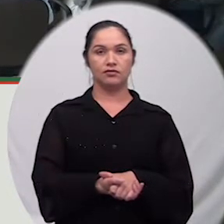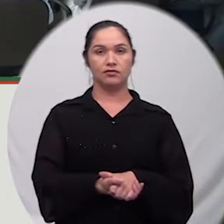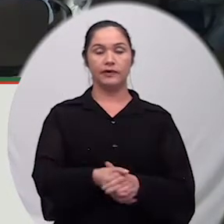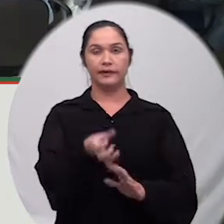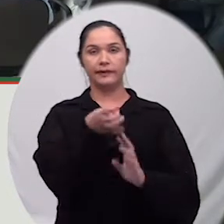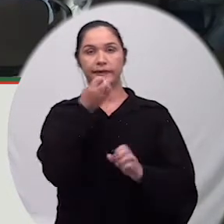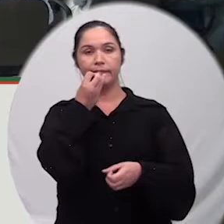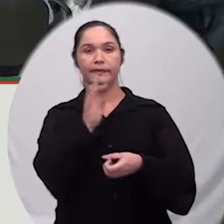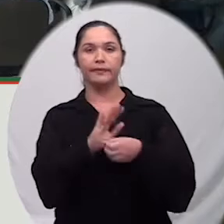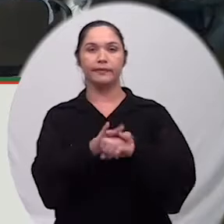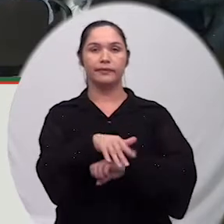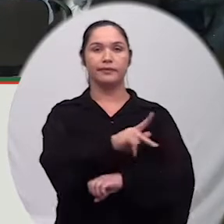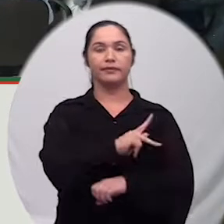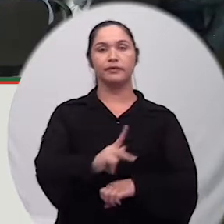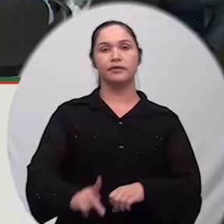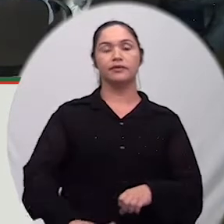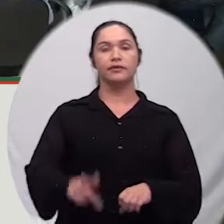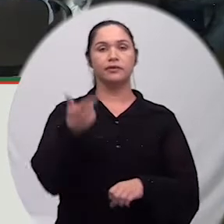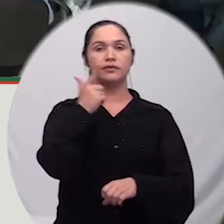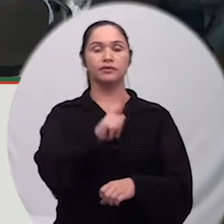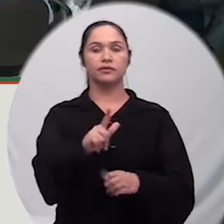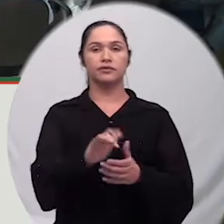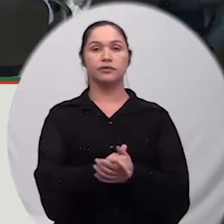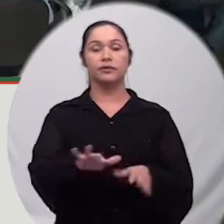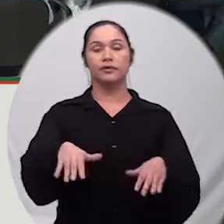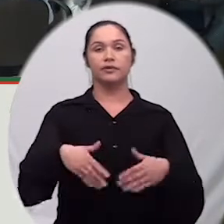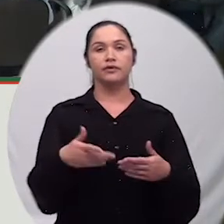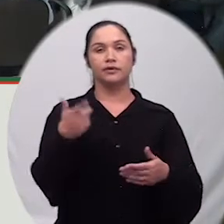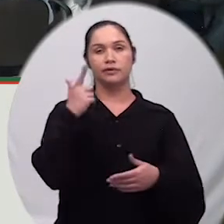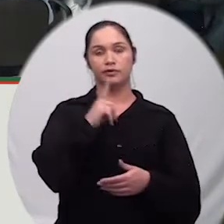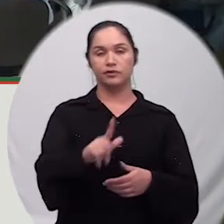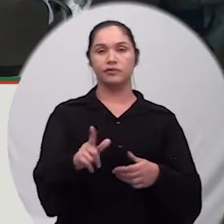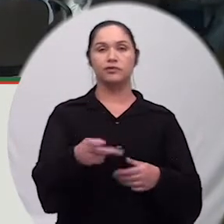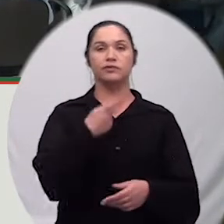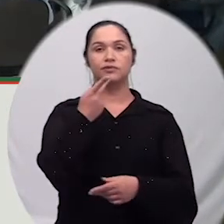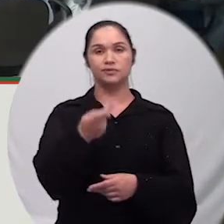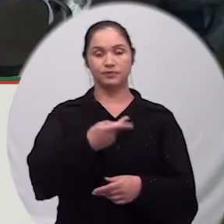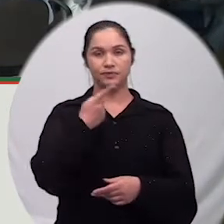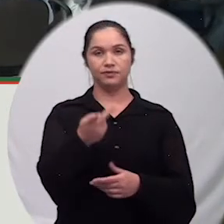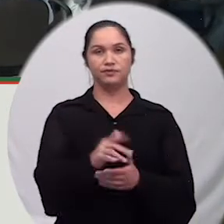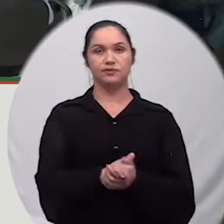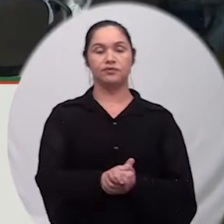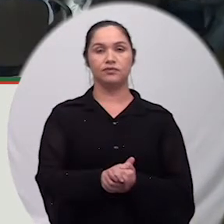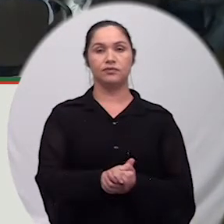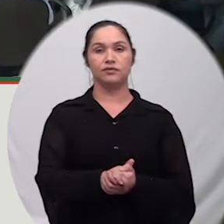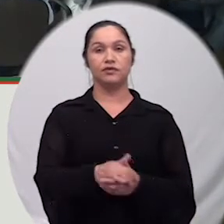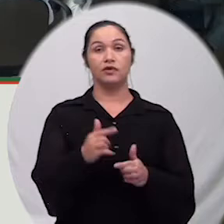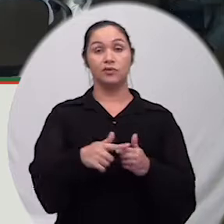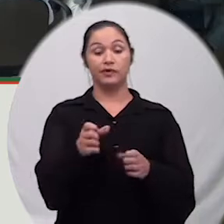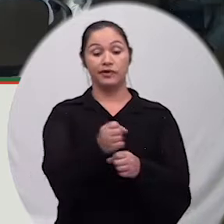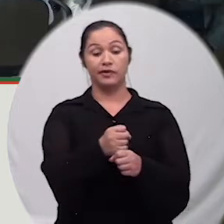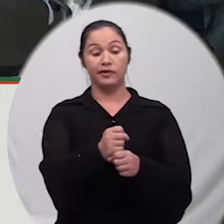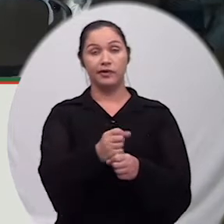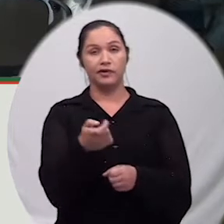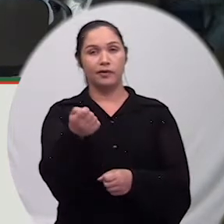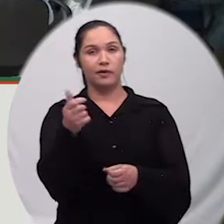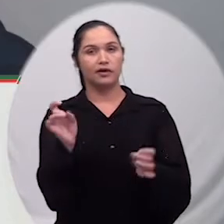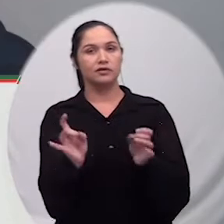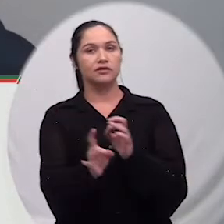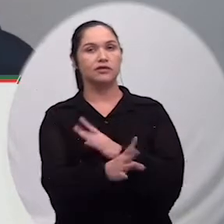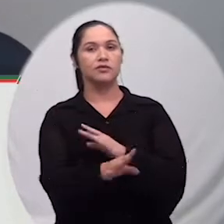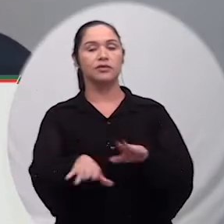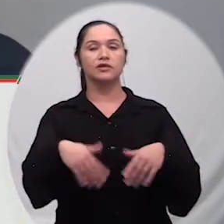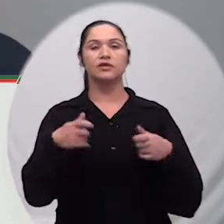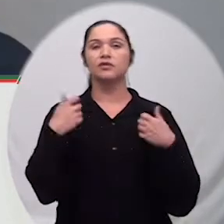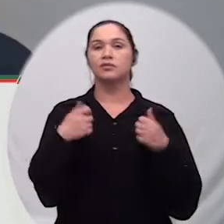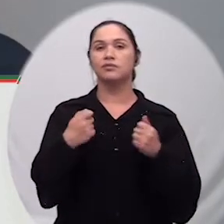Boa noite, senhor presidente, novamente. Então, vem a baila aqui, já que está terminando esse ano nosso, então é fim de feira, então temos que dar um